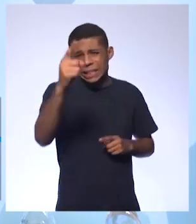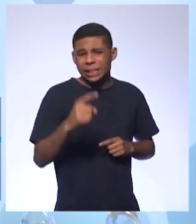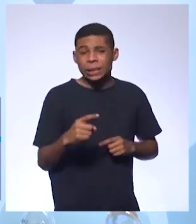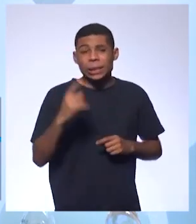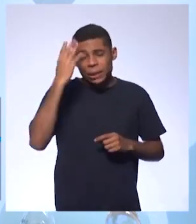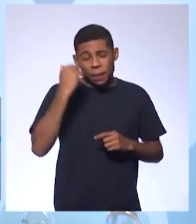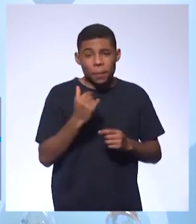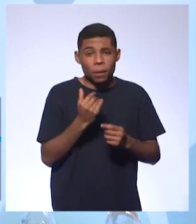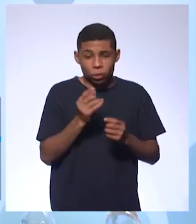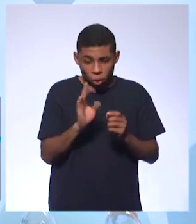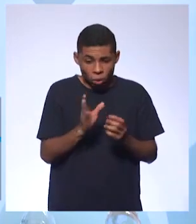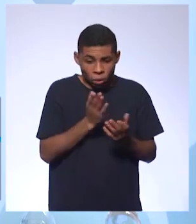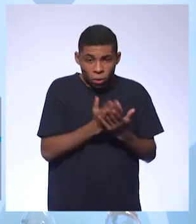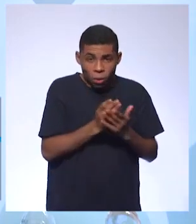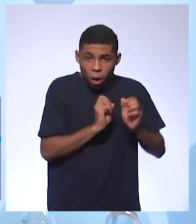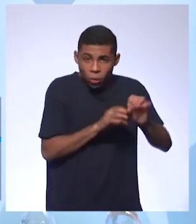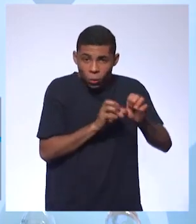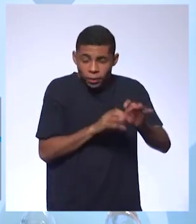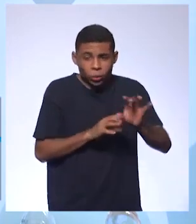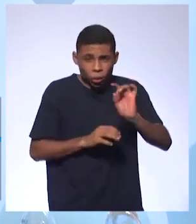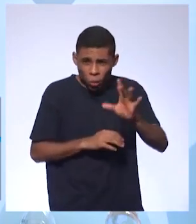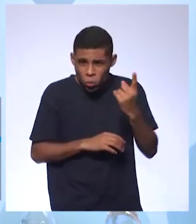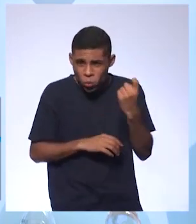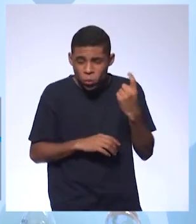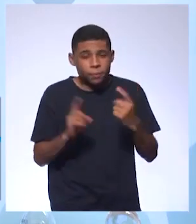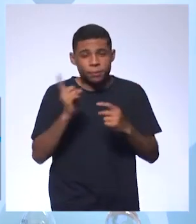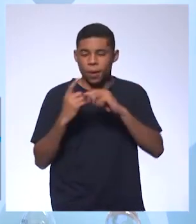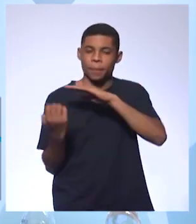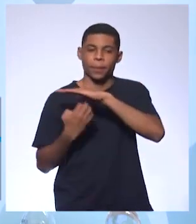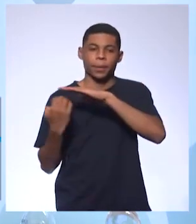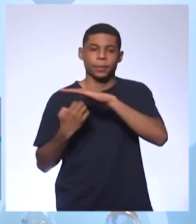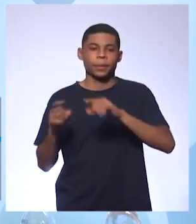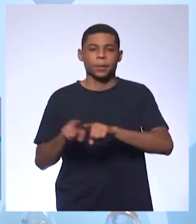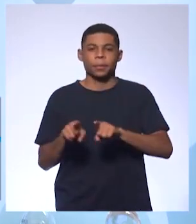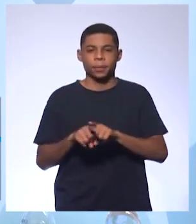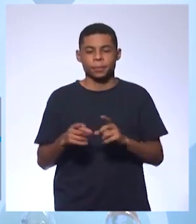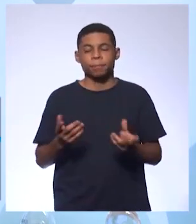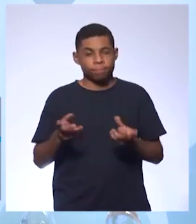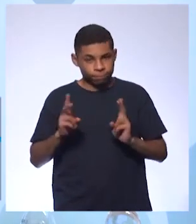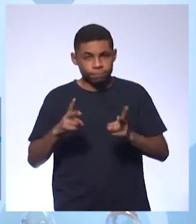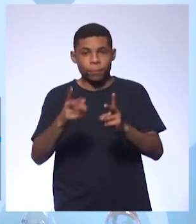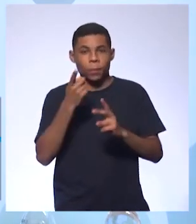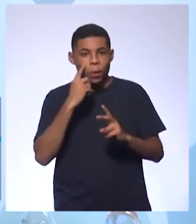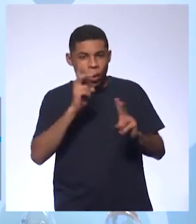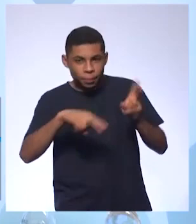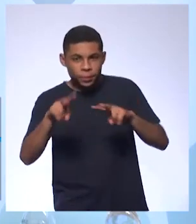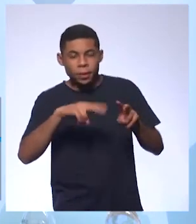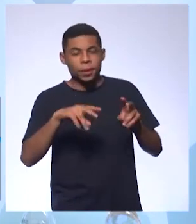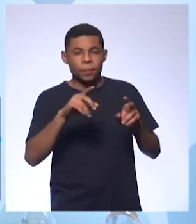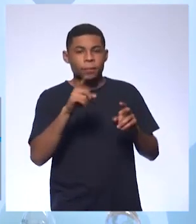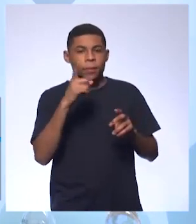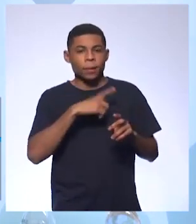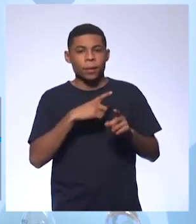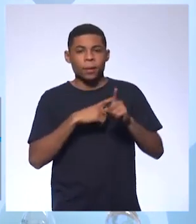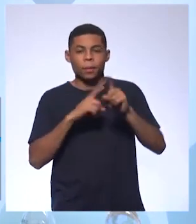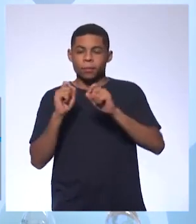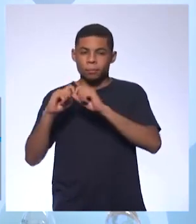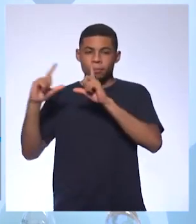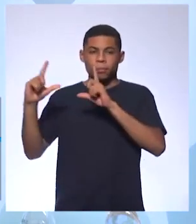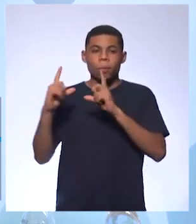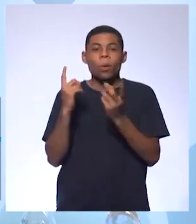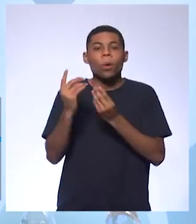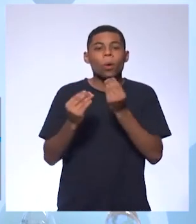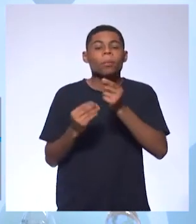educação, como os professores já sabem, mas também nas empresas. Então, sem mais delongas, observem aí na tela como é que a